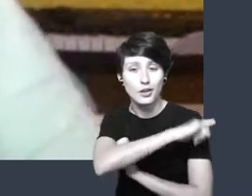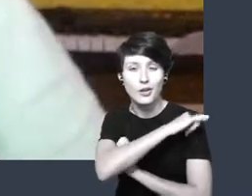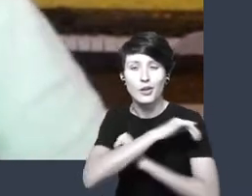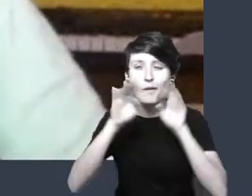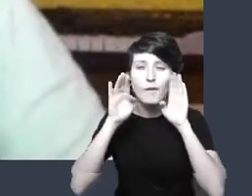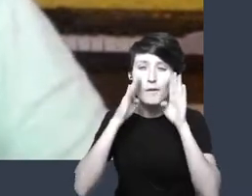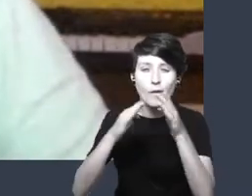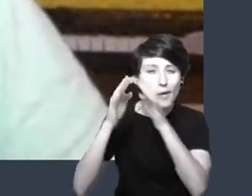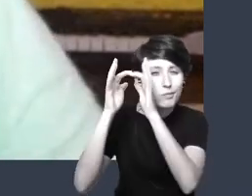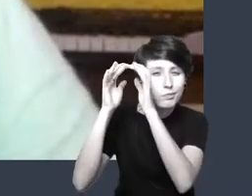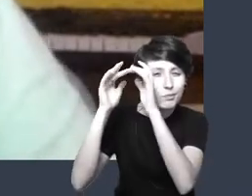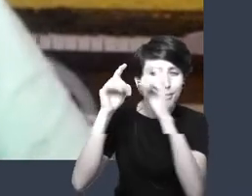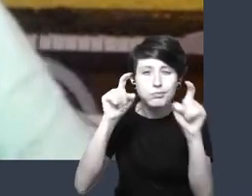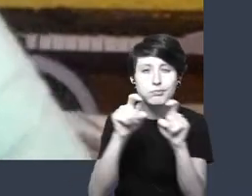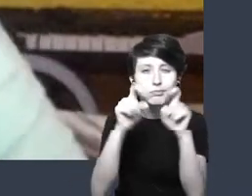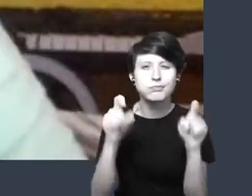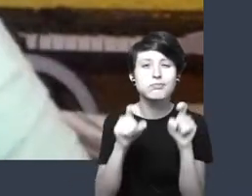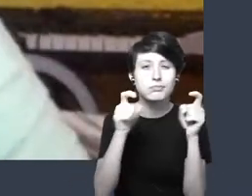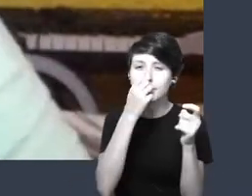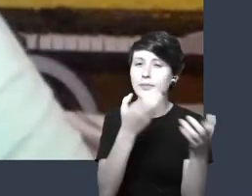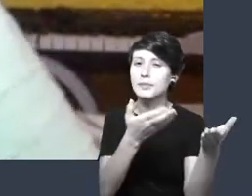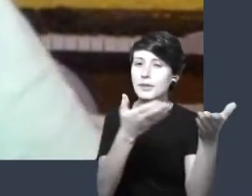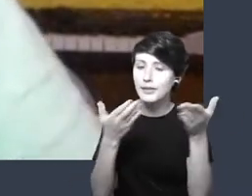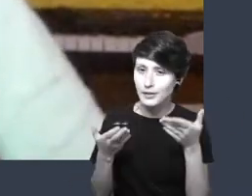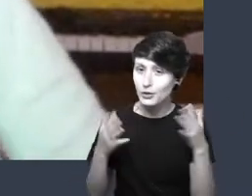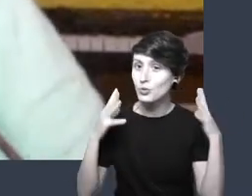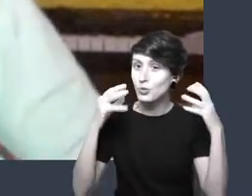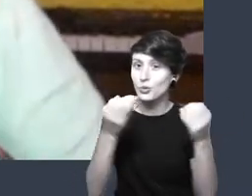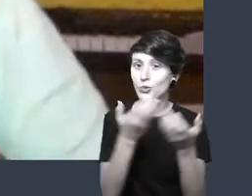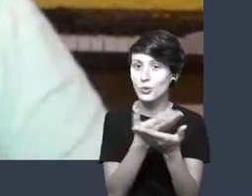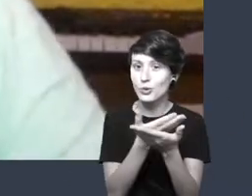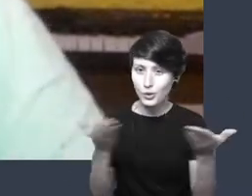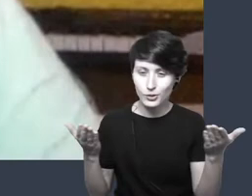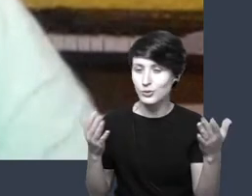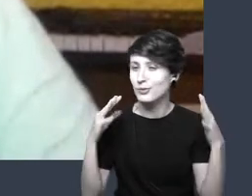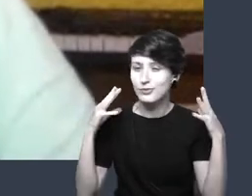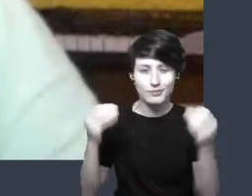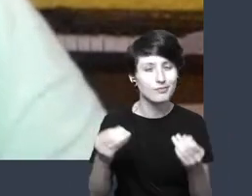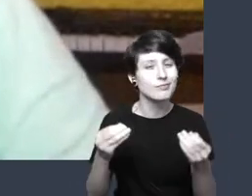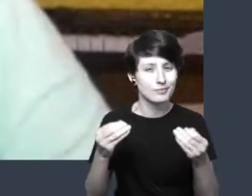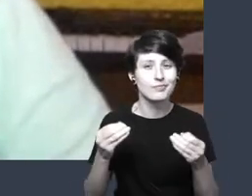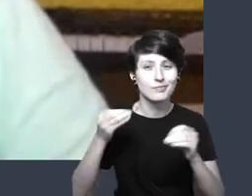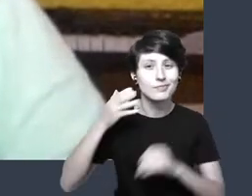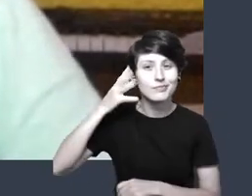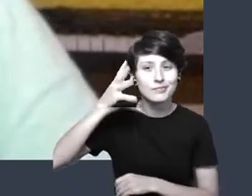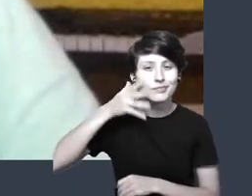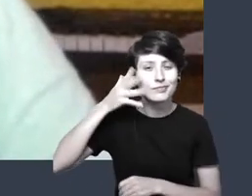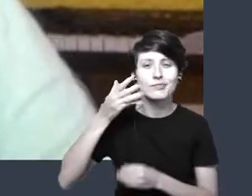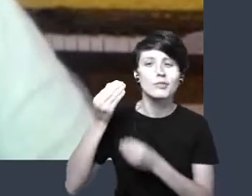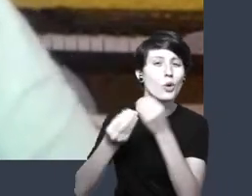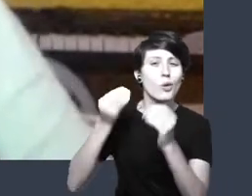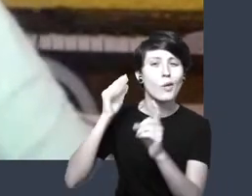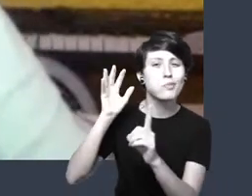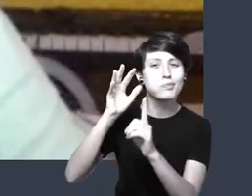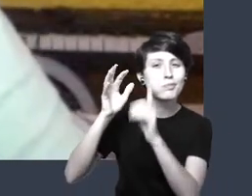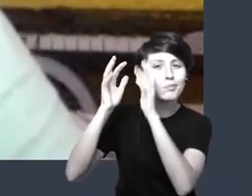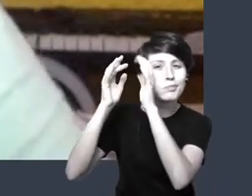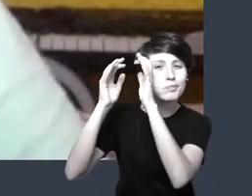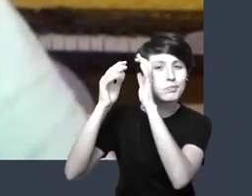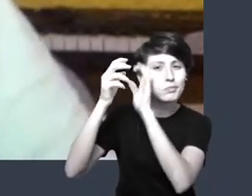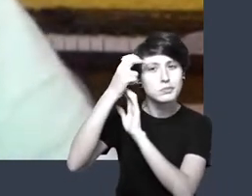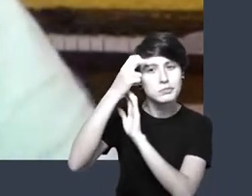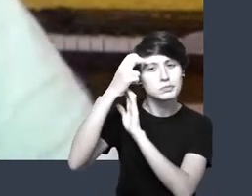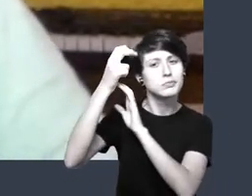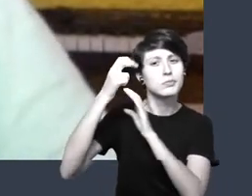pensamento computacional. Sejam bem-vindos e bem-vindas e bem-vindes ao painel Implicações da Inteligência Artificial e